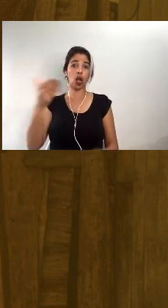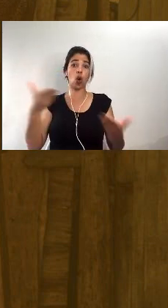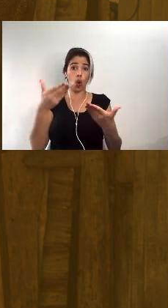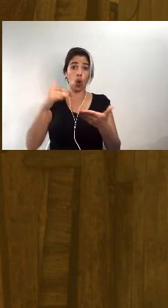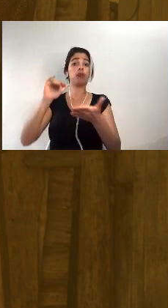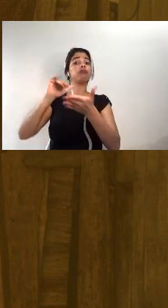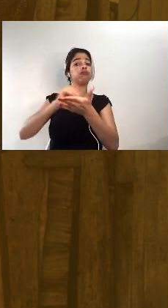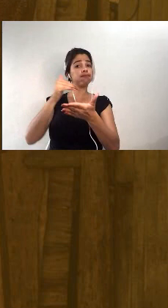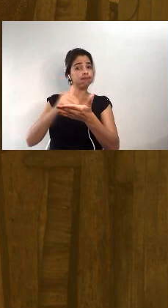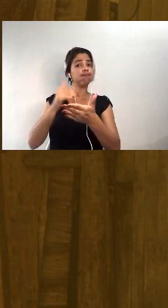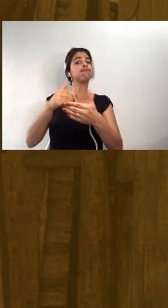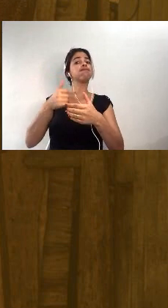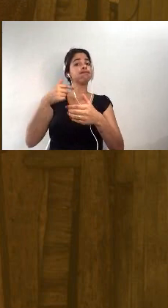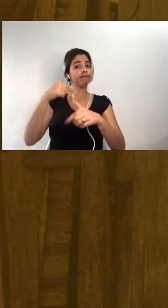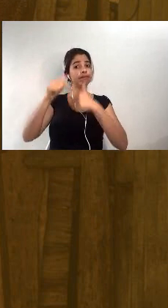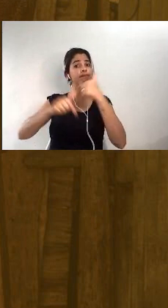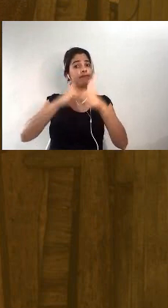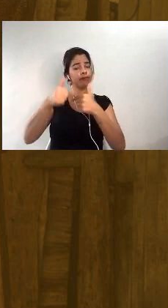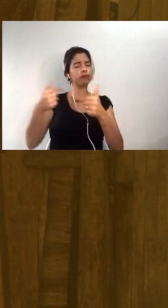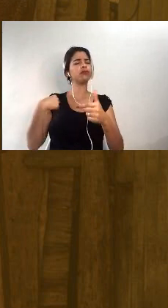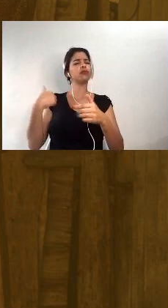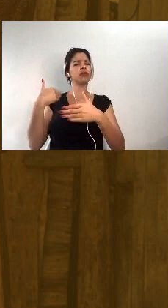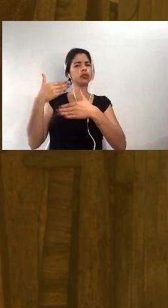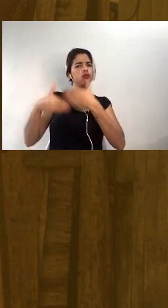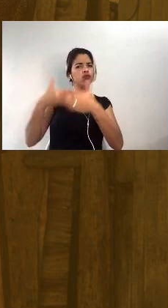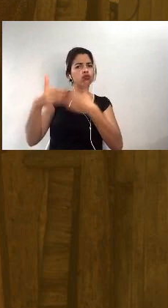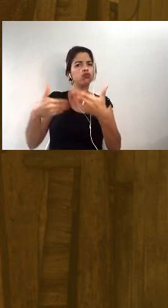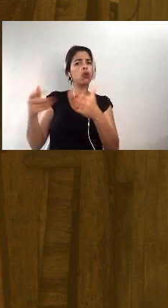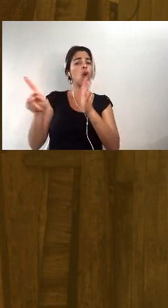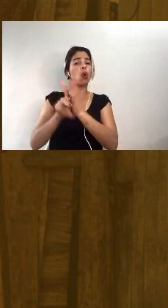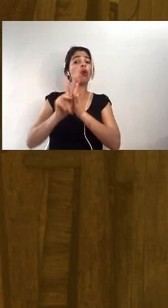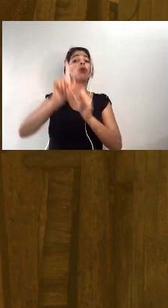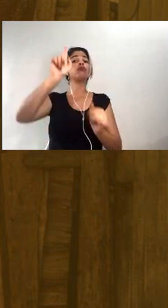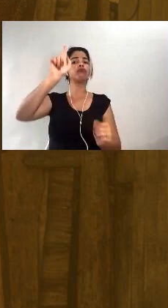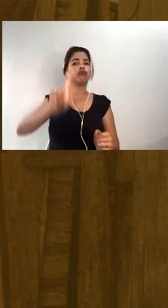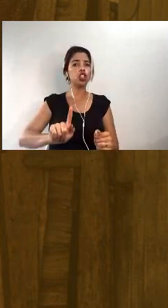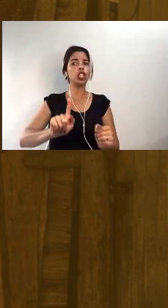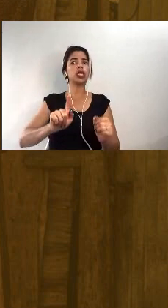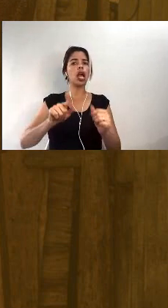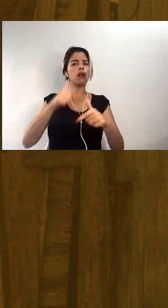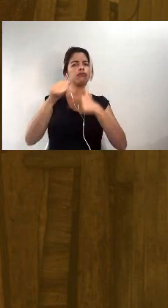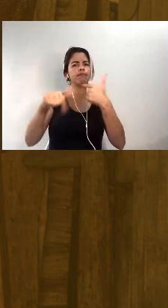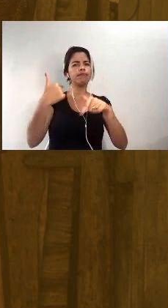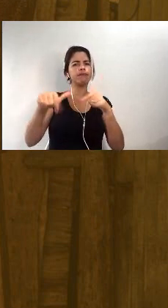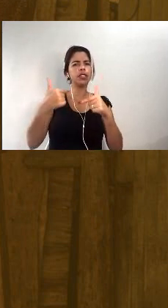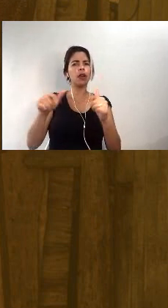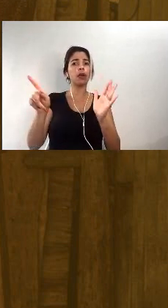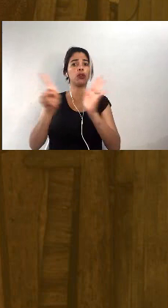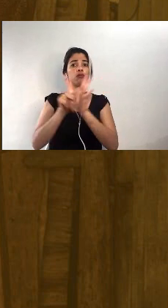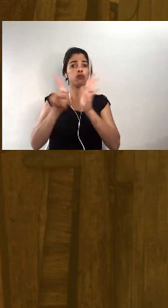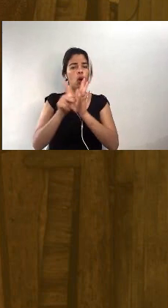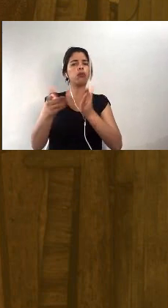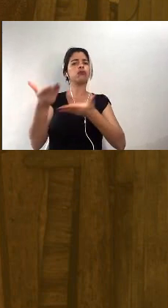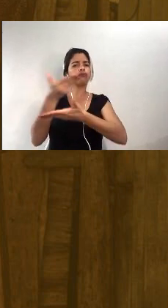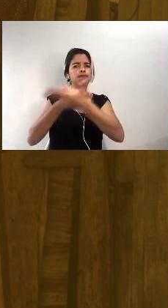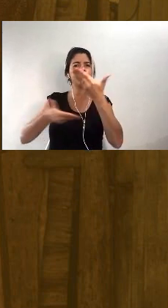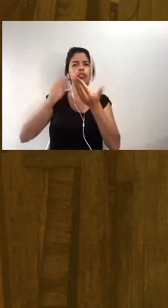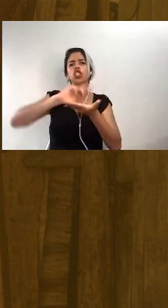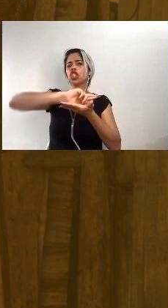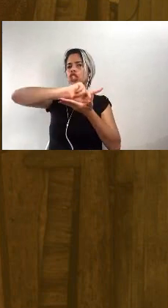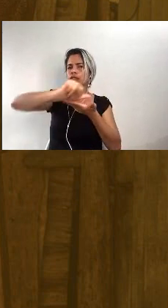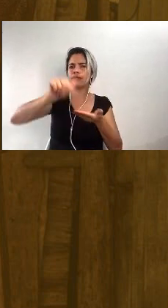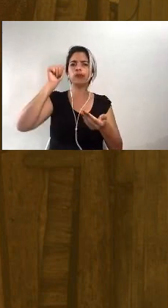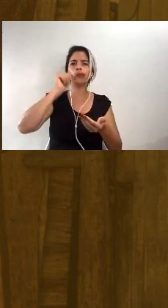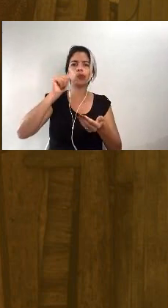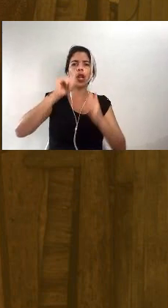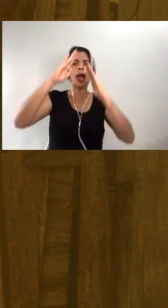né, tem construído uma candidatura e uma gestão bastante compartilhada com outras mulheres